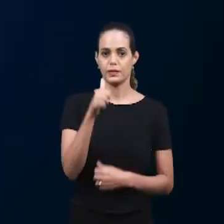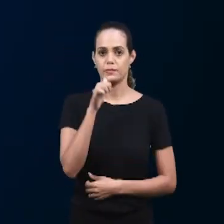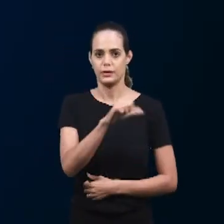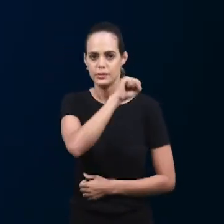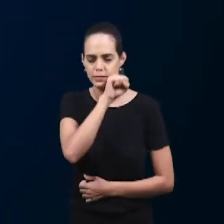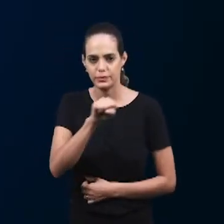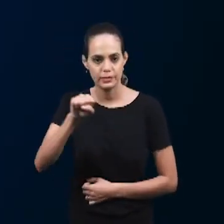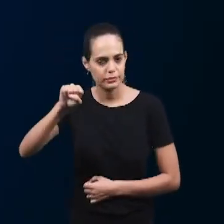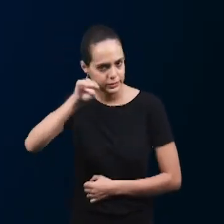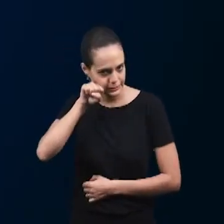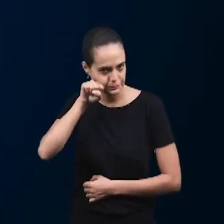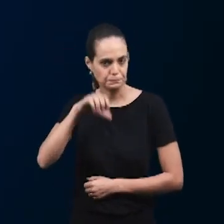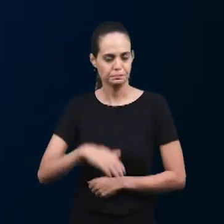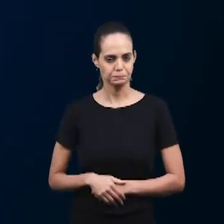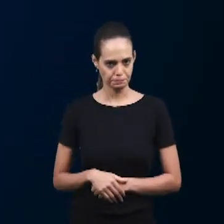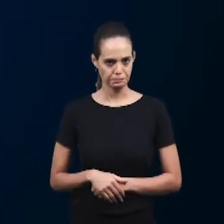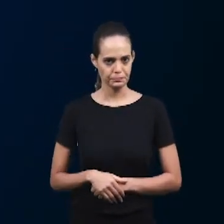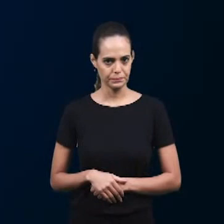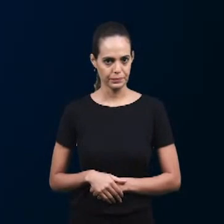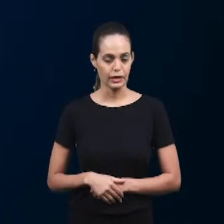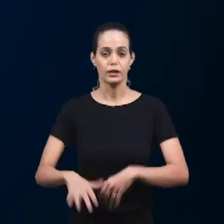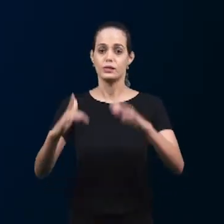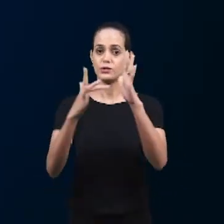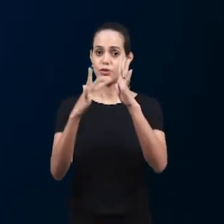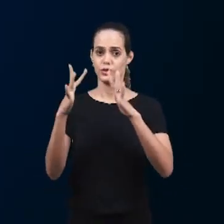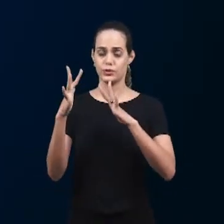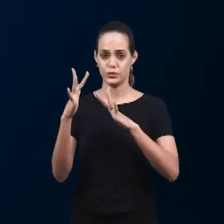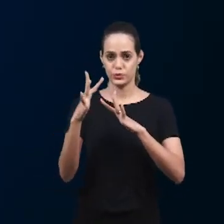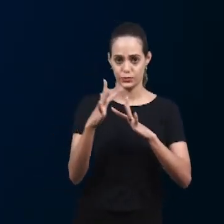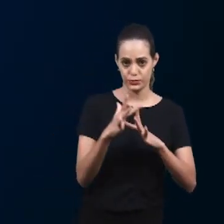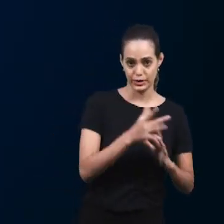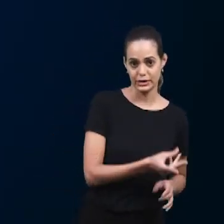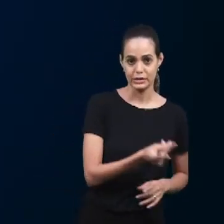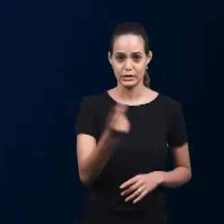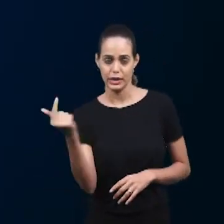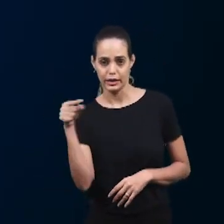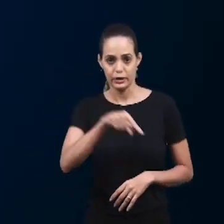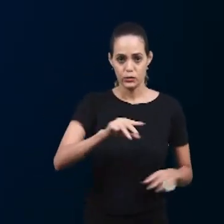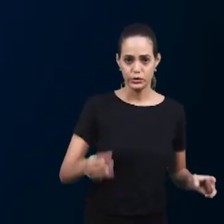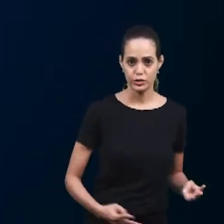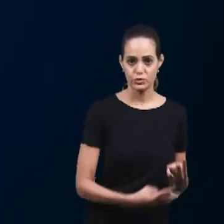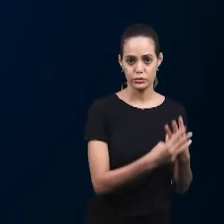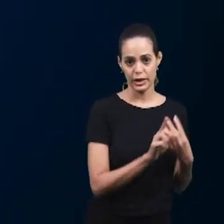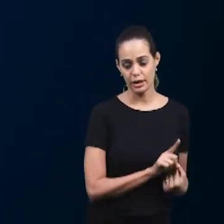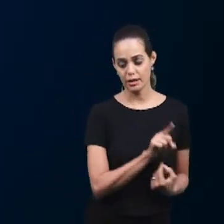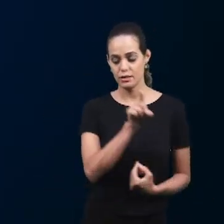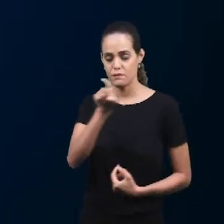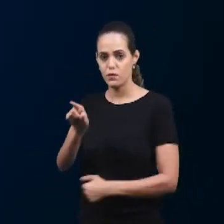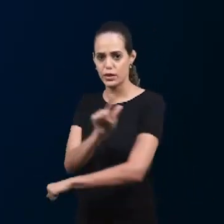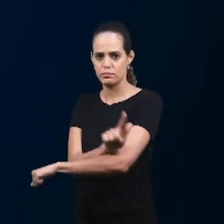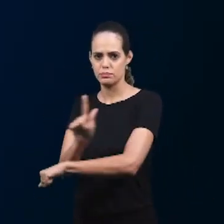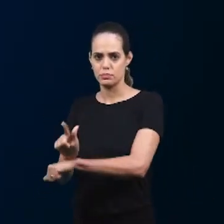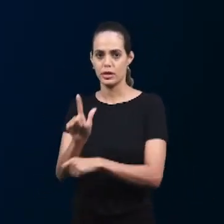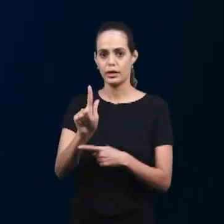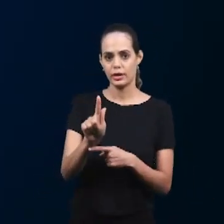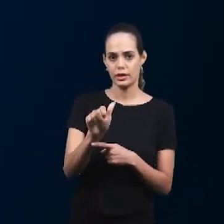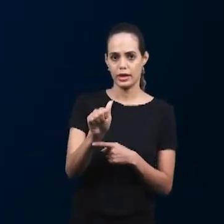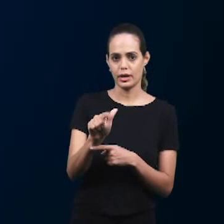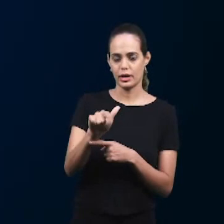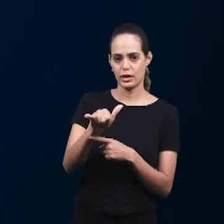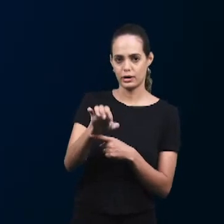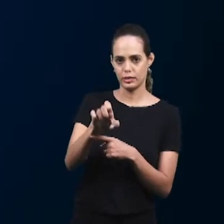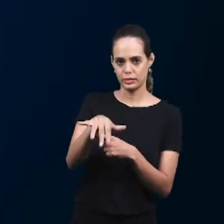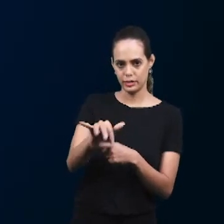da mulher samaritana. Contextualizando, Jesus deixou a Judeia e foi para a Galileia. E para isso era necessário passar